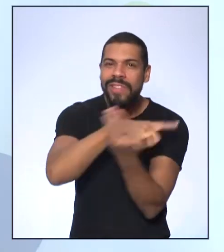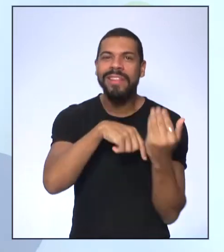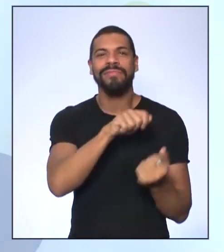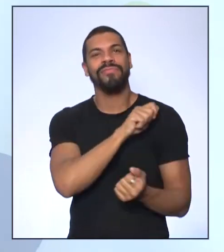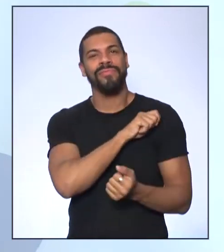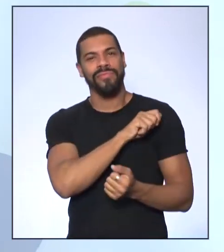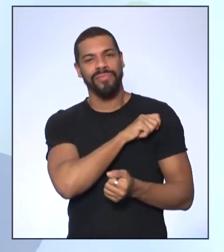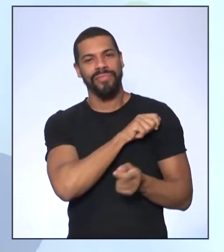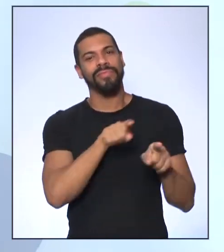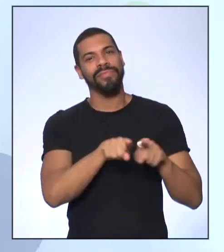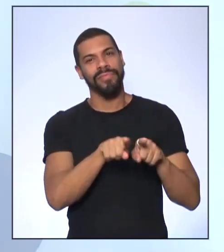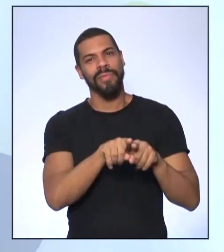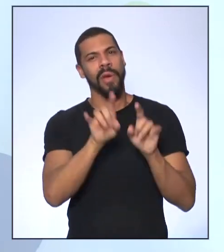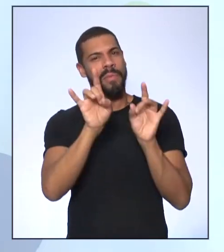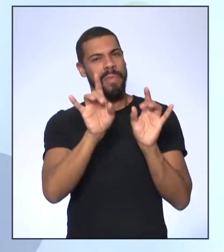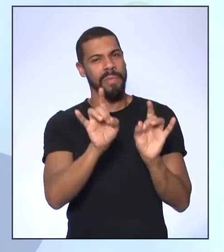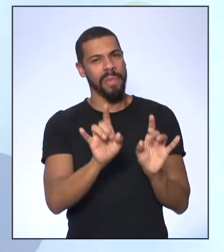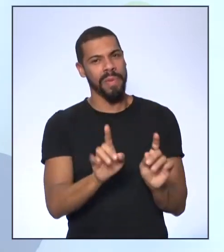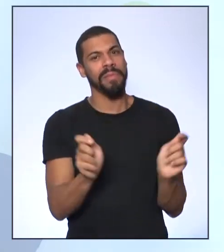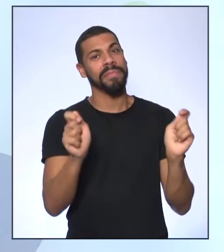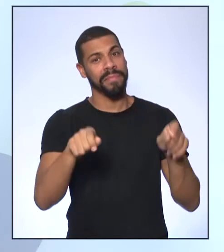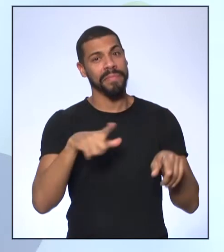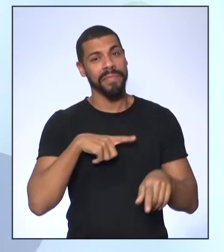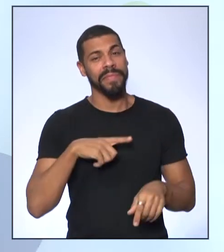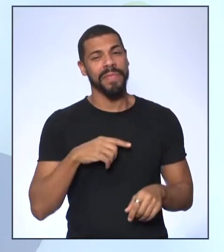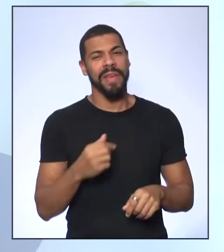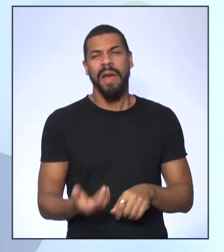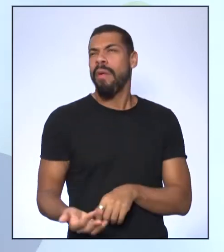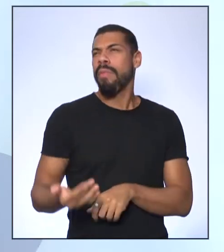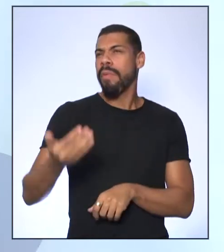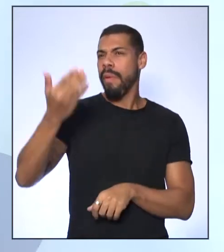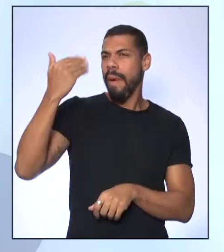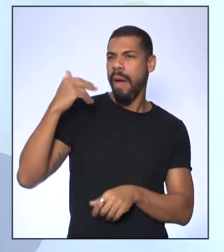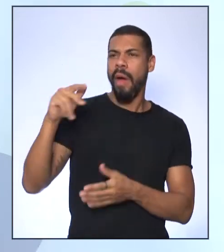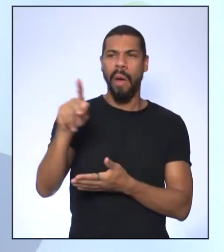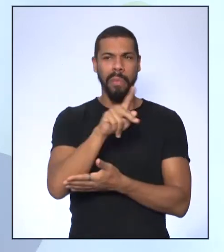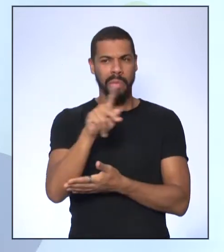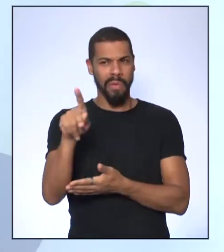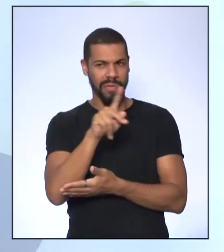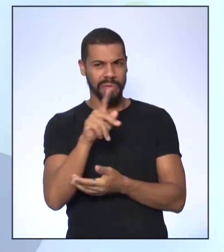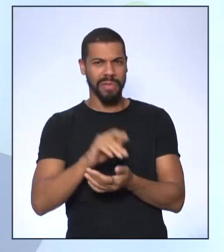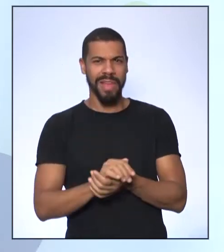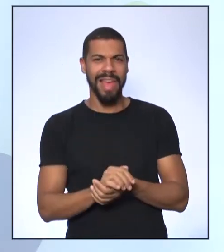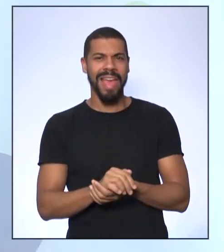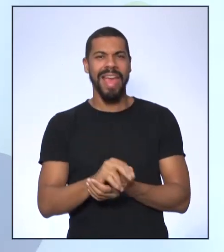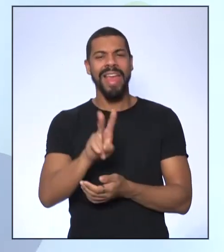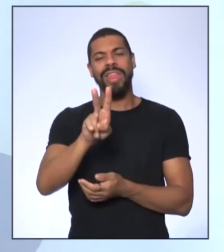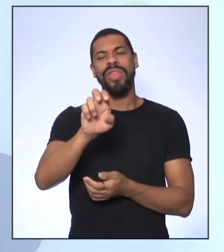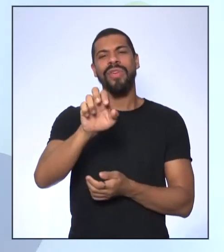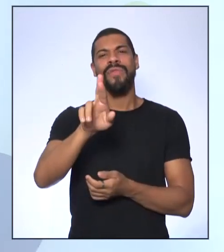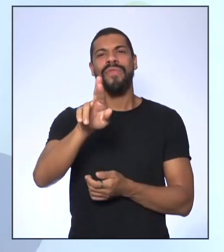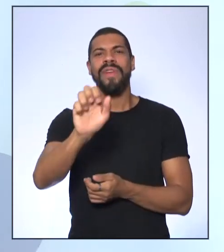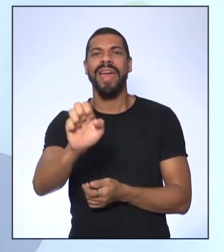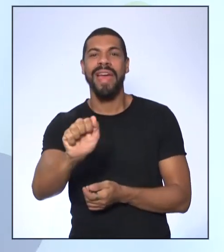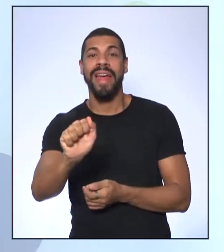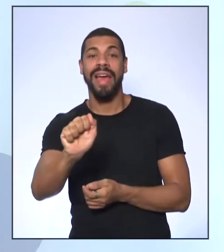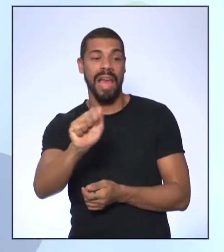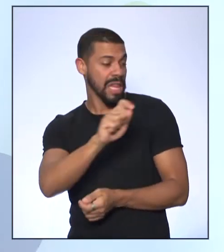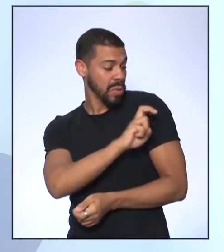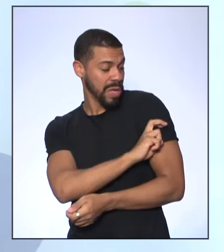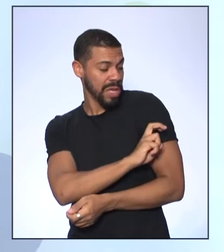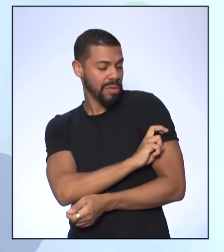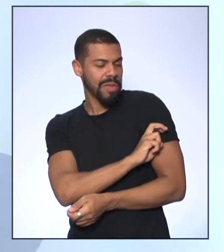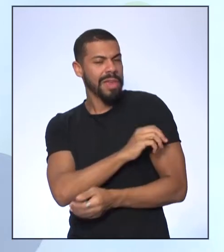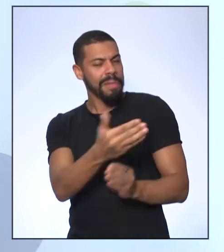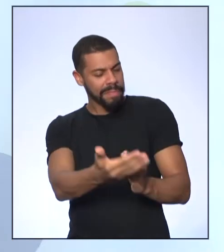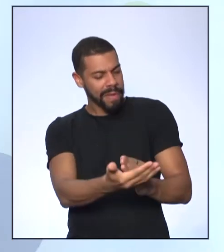da minha história de forma especial, né? Eu também tive uma professora, né, lá no 5º ano, chamada Vera, que ajudou a contar essa história da